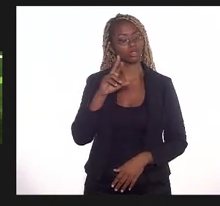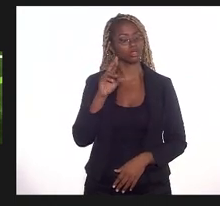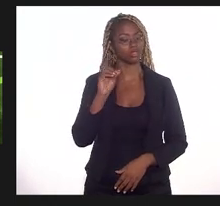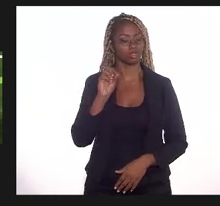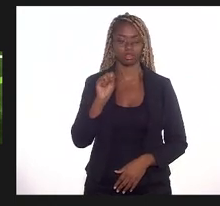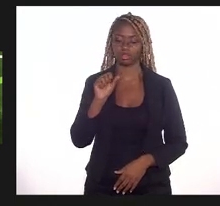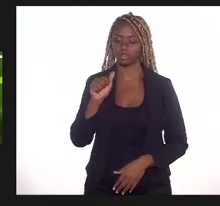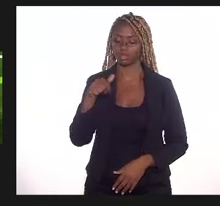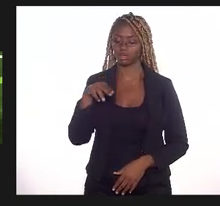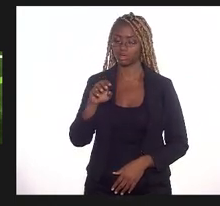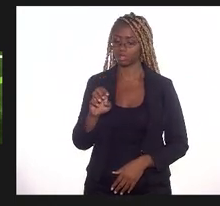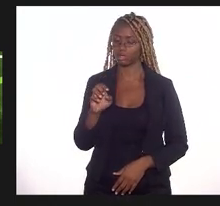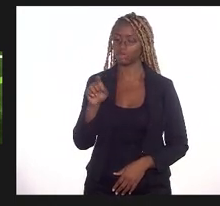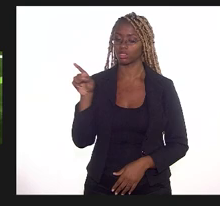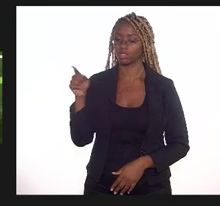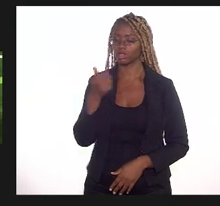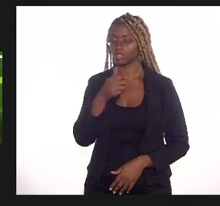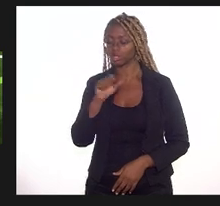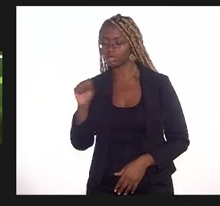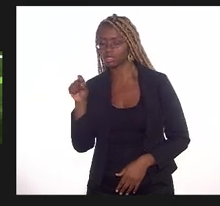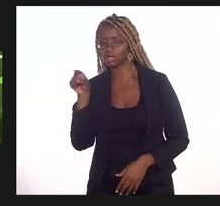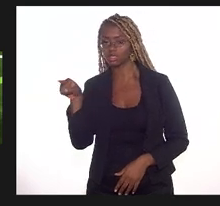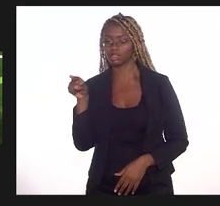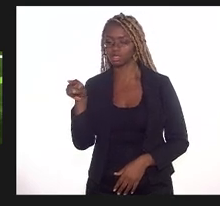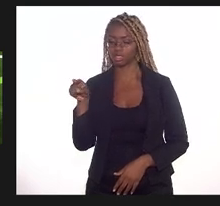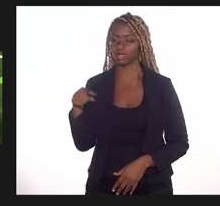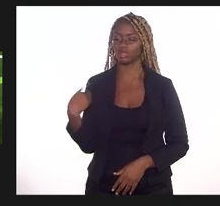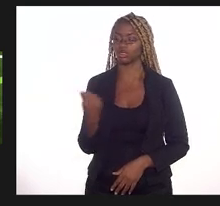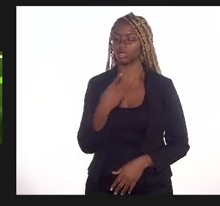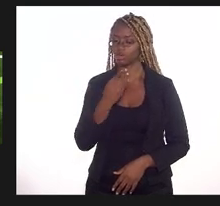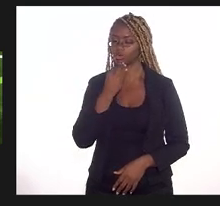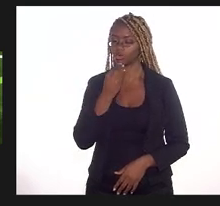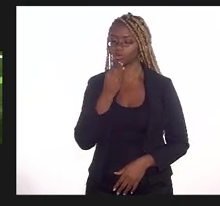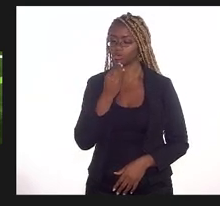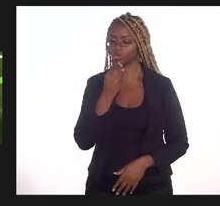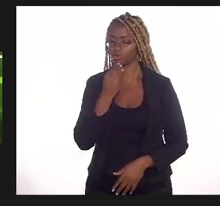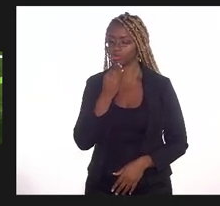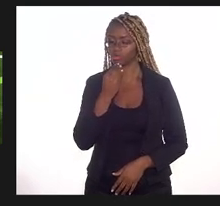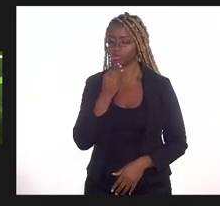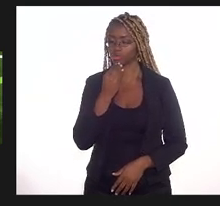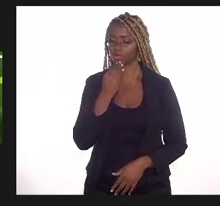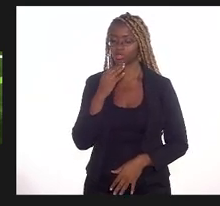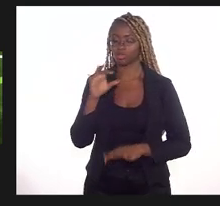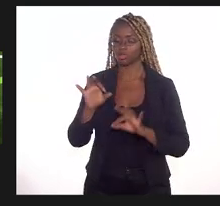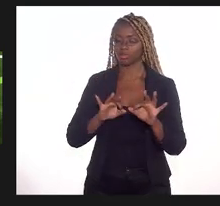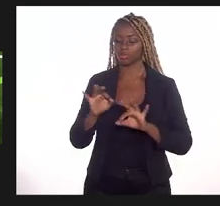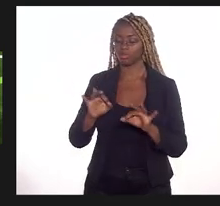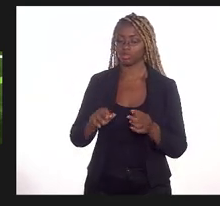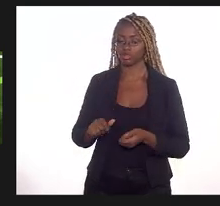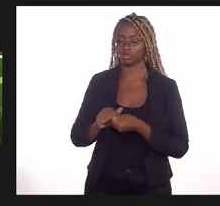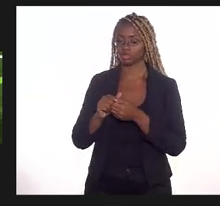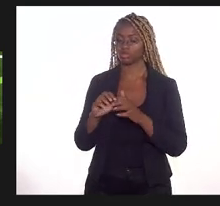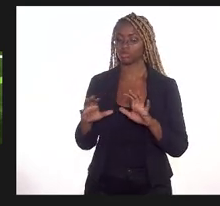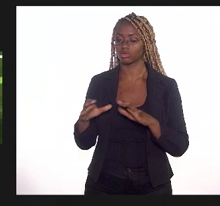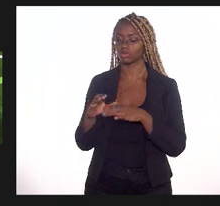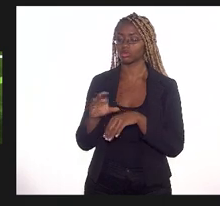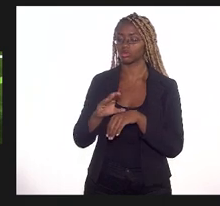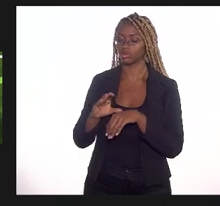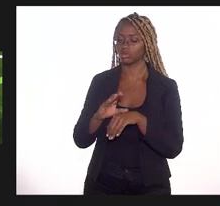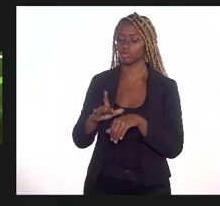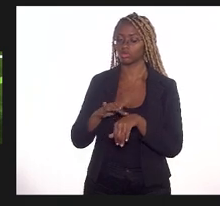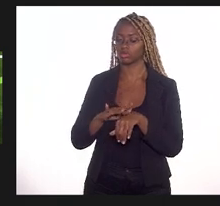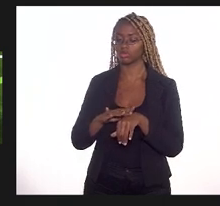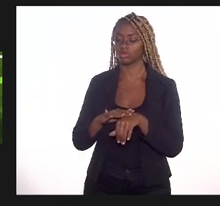que, através da assessoria dela, nós tivemos a oportunidade de construir, junto com o Comitê de